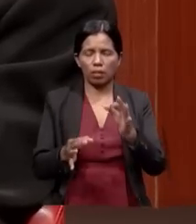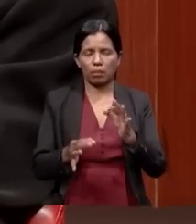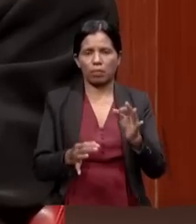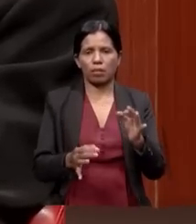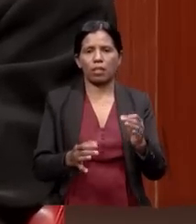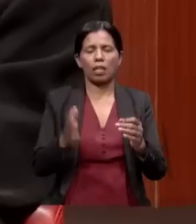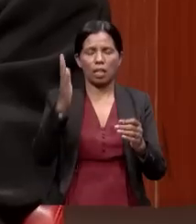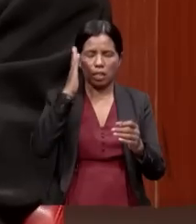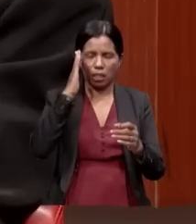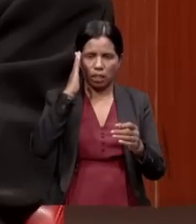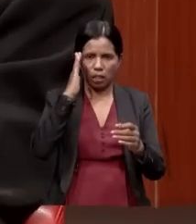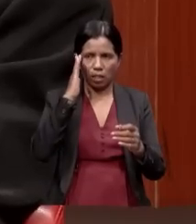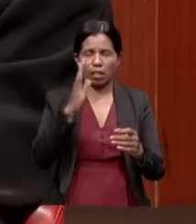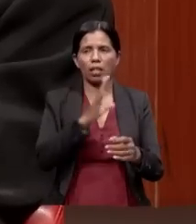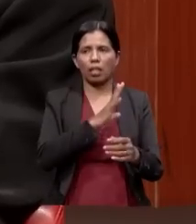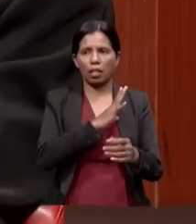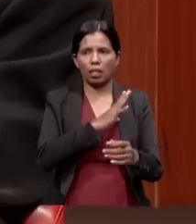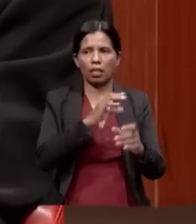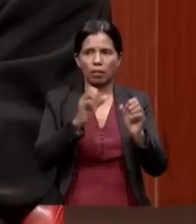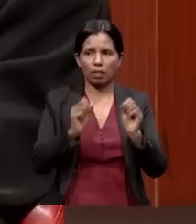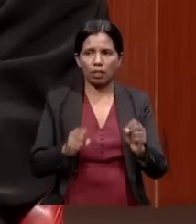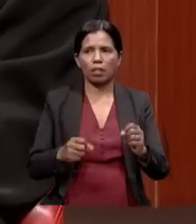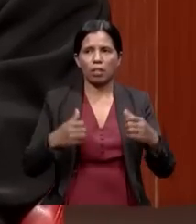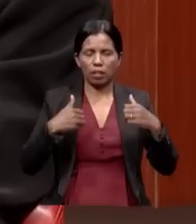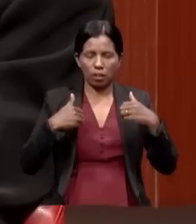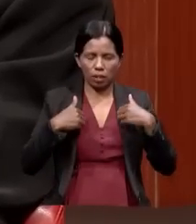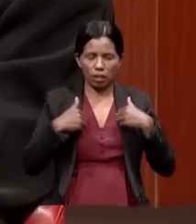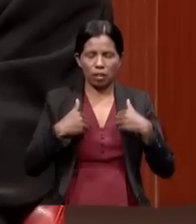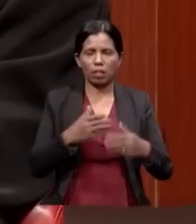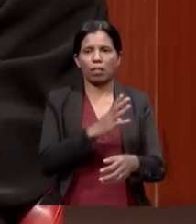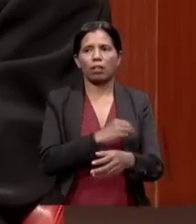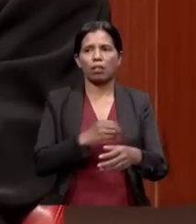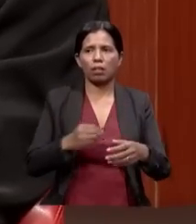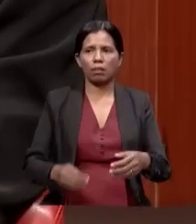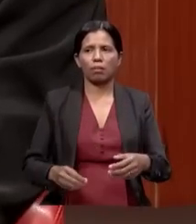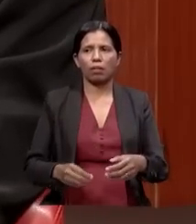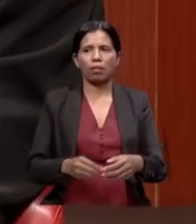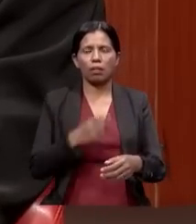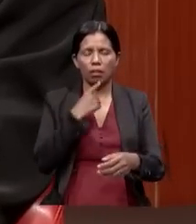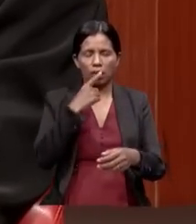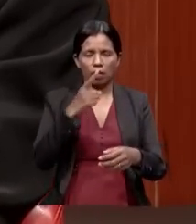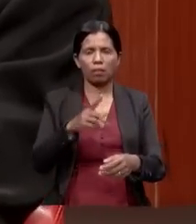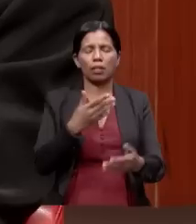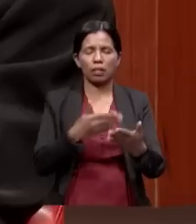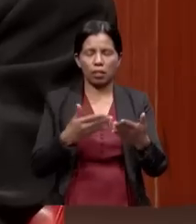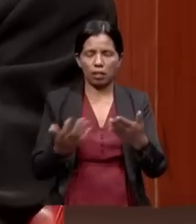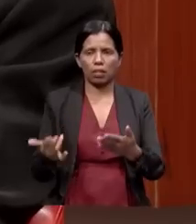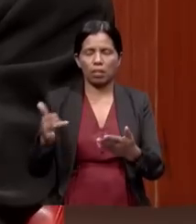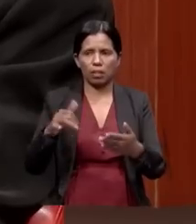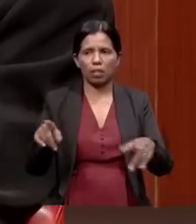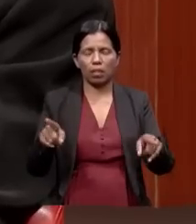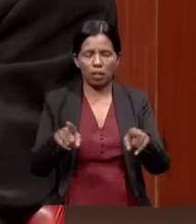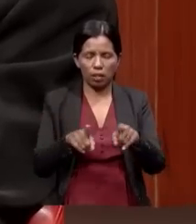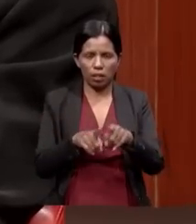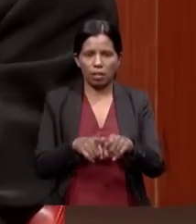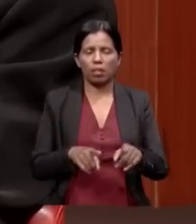desconfia, demora, bele, hamusu perigo, bele, fuga, ba, material, nebe, science, meio de